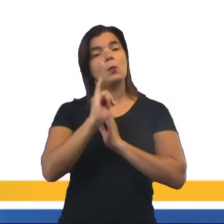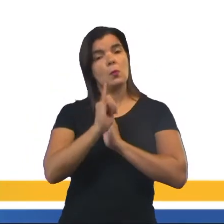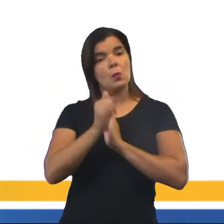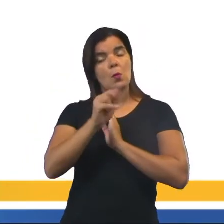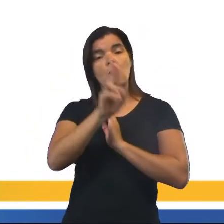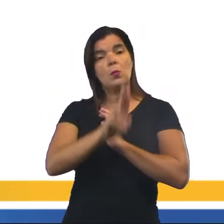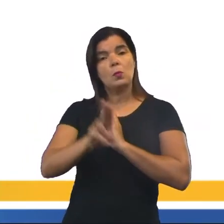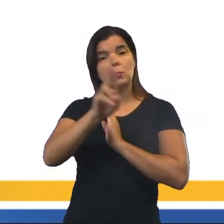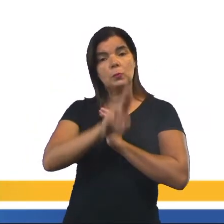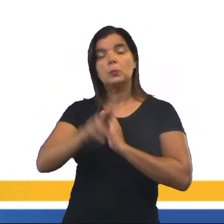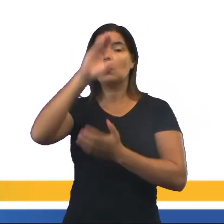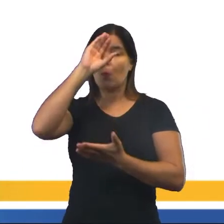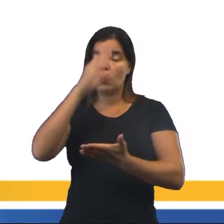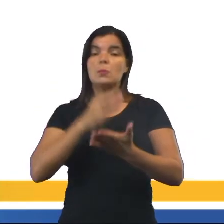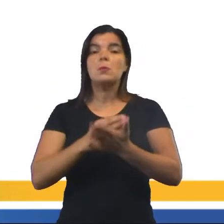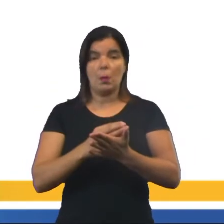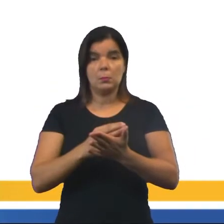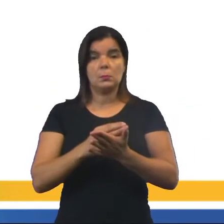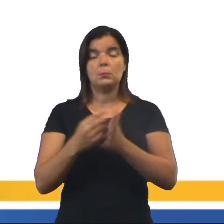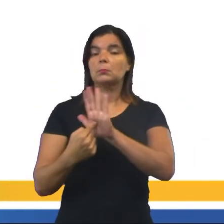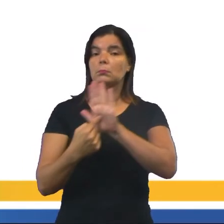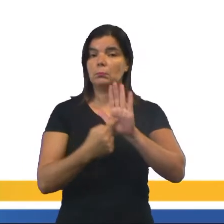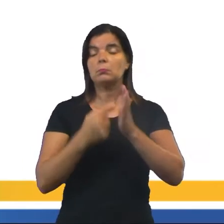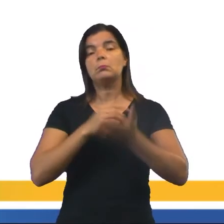utilizado com a tese defendida.